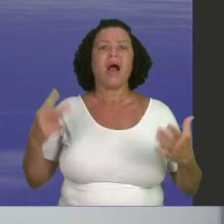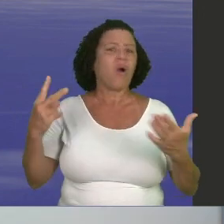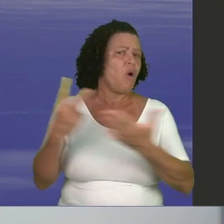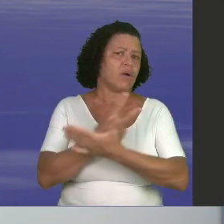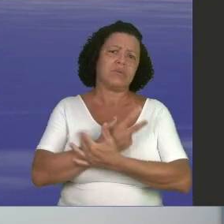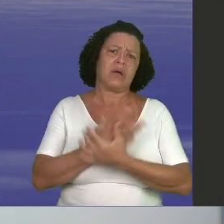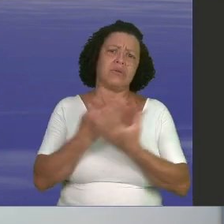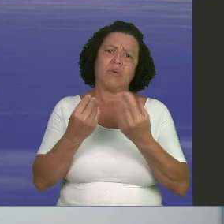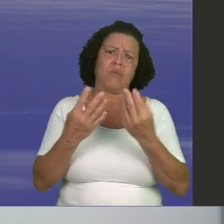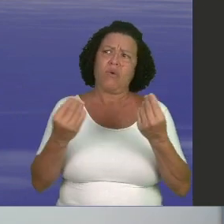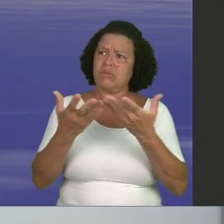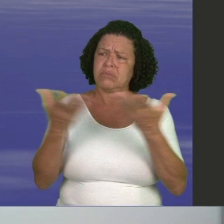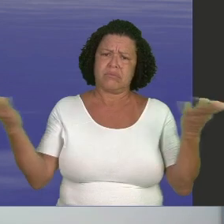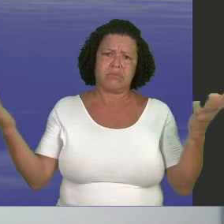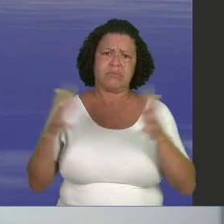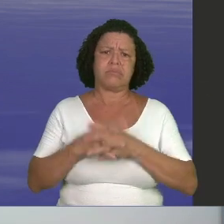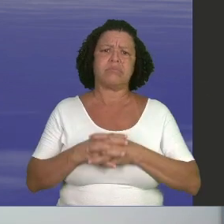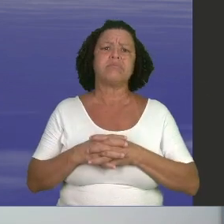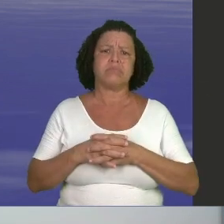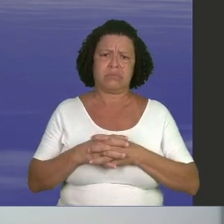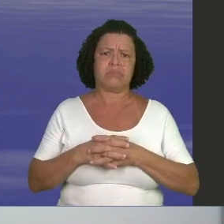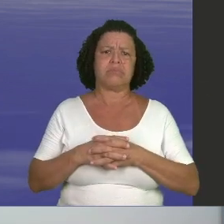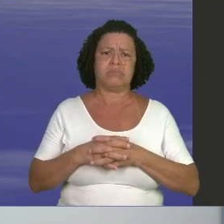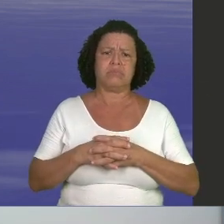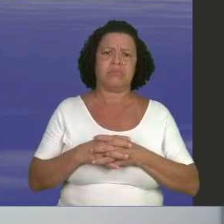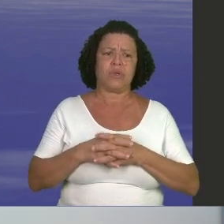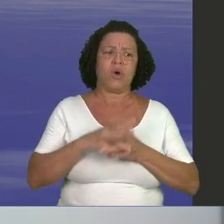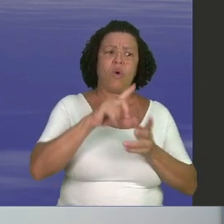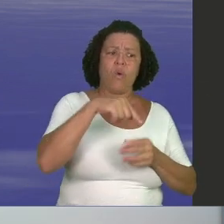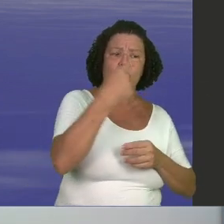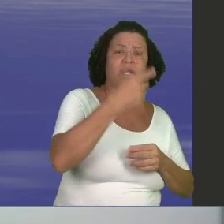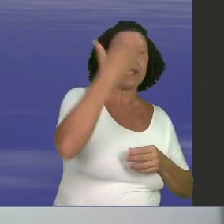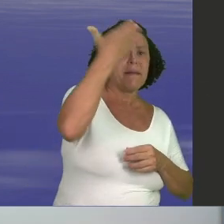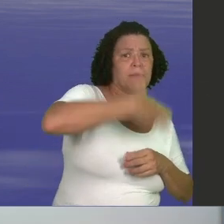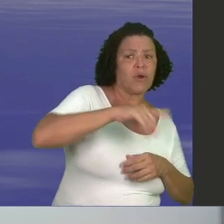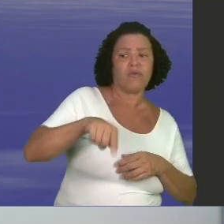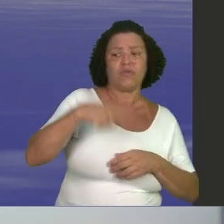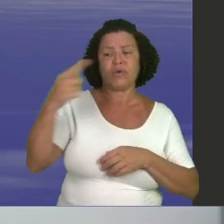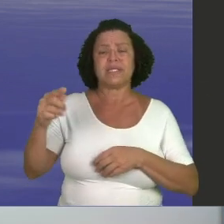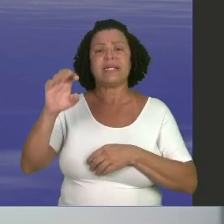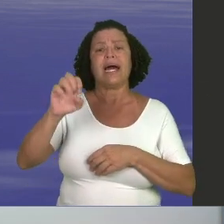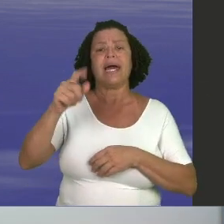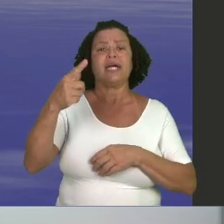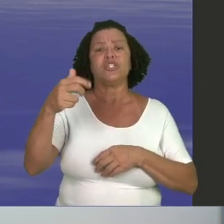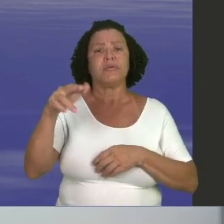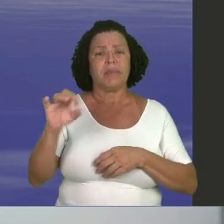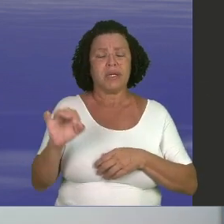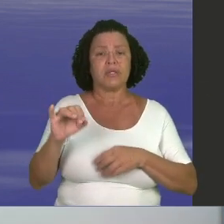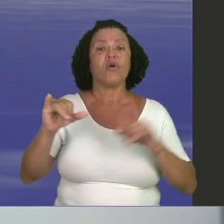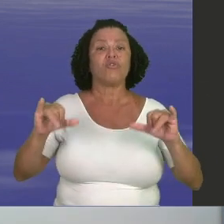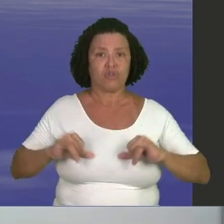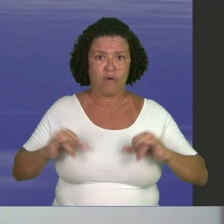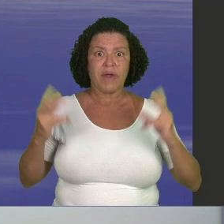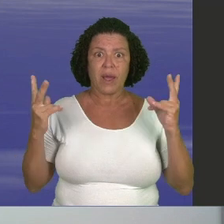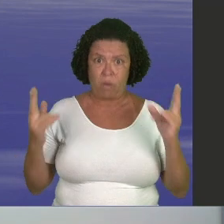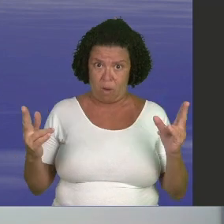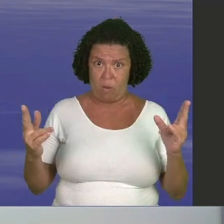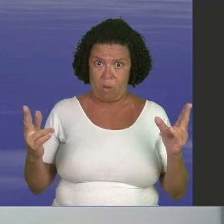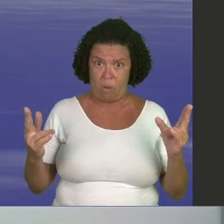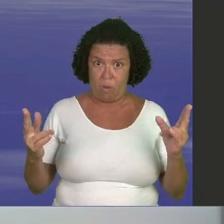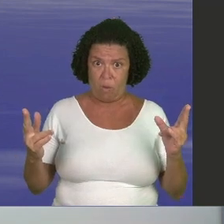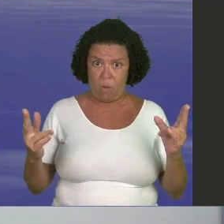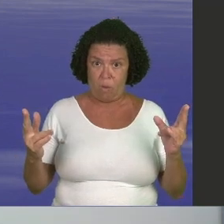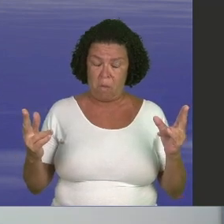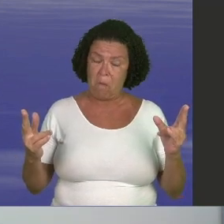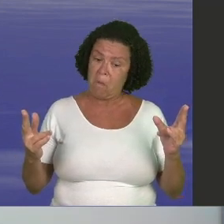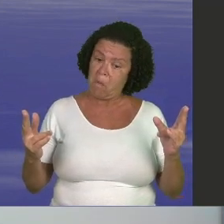pessoas. Um estava em expiação e o outro em provação. O sofrimento é igual para ambos, então